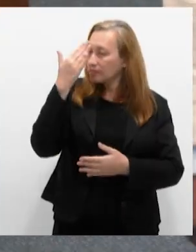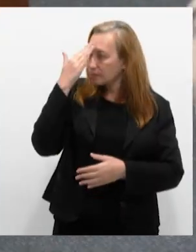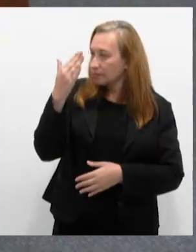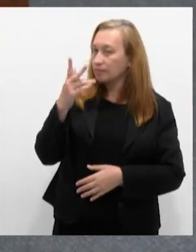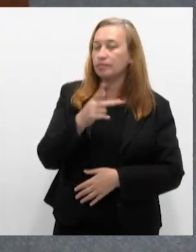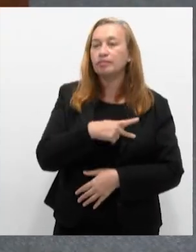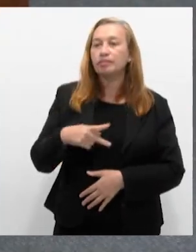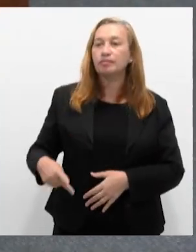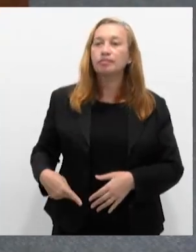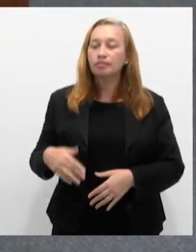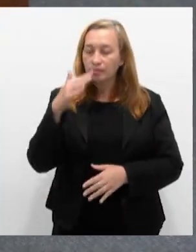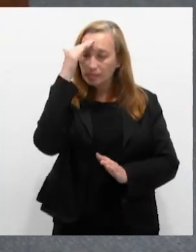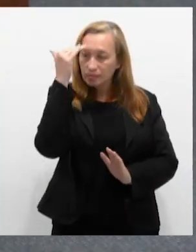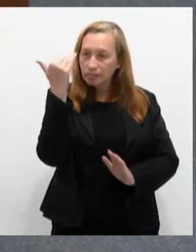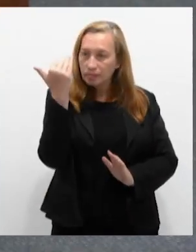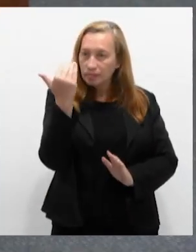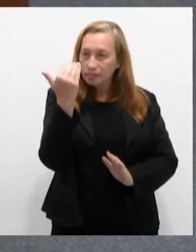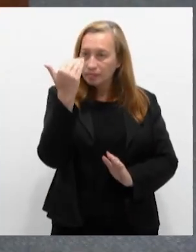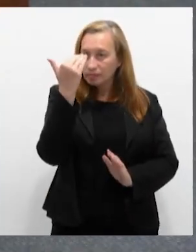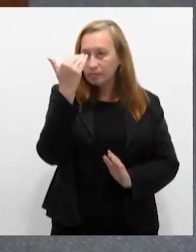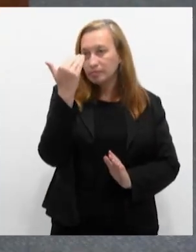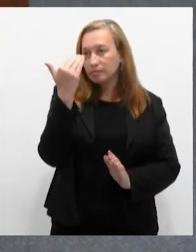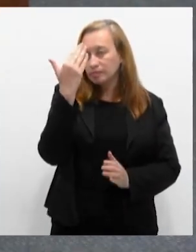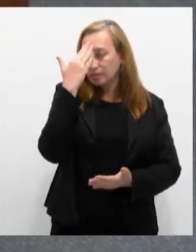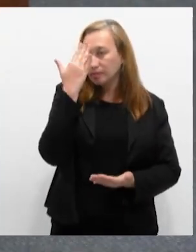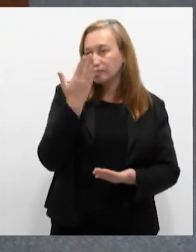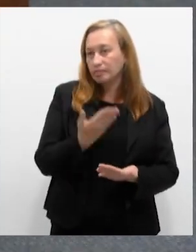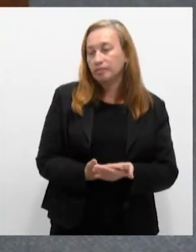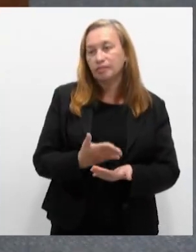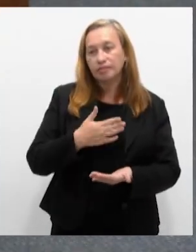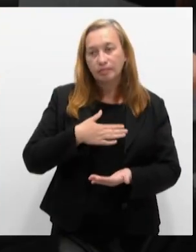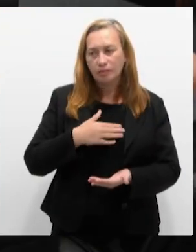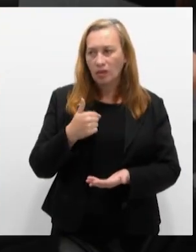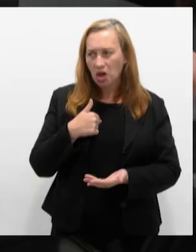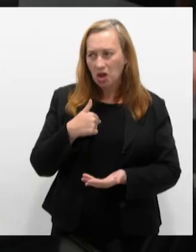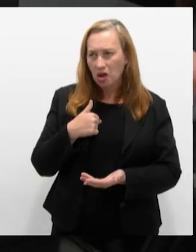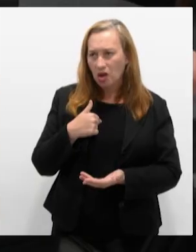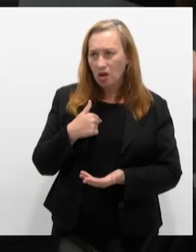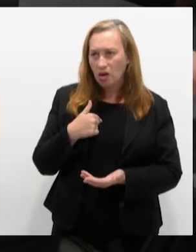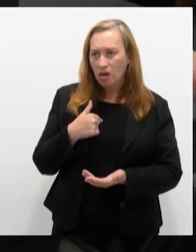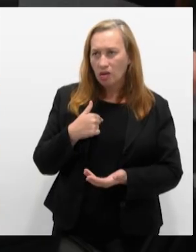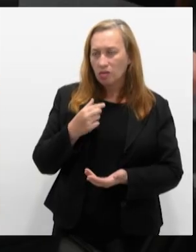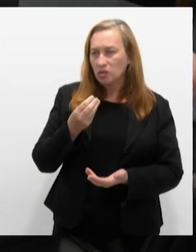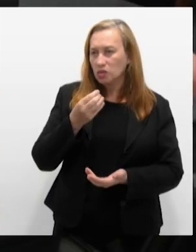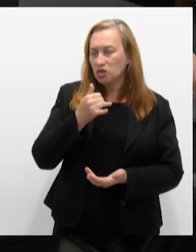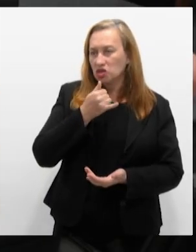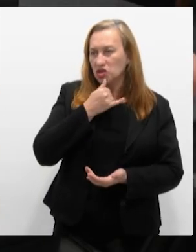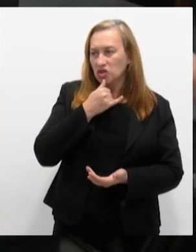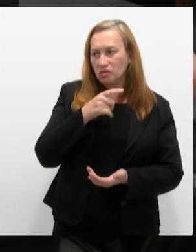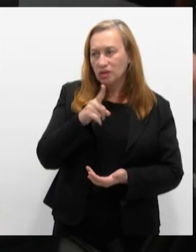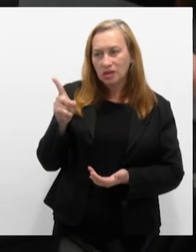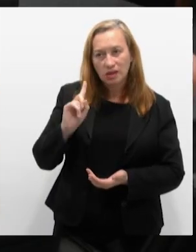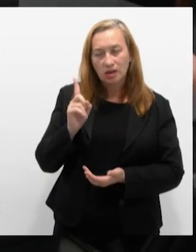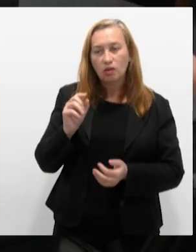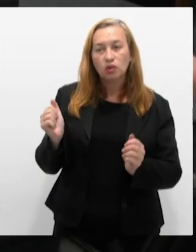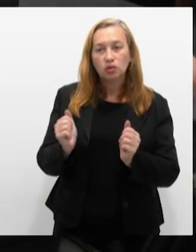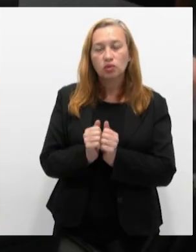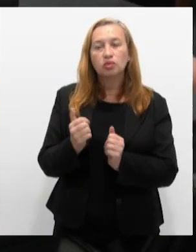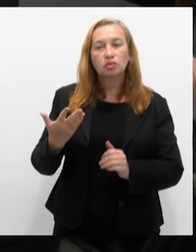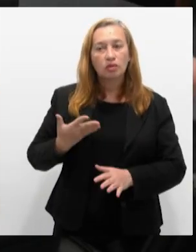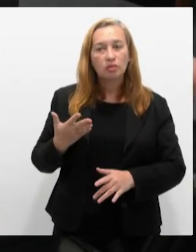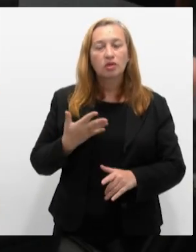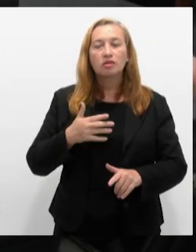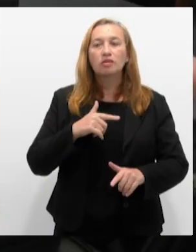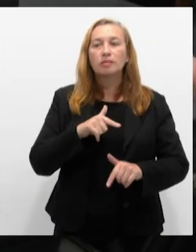presidente a confiança e não vou decepcioná-lo, junto com a minha amiga ali também, que faz um grande